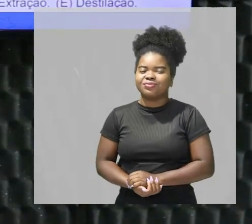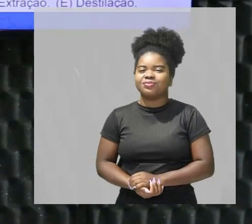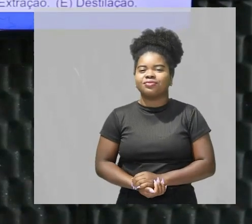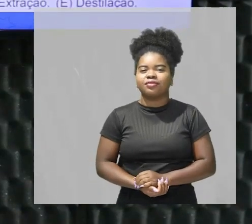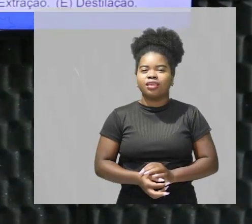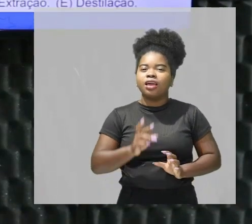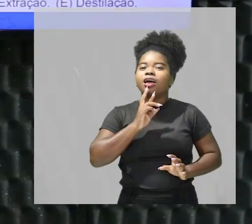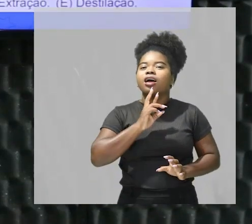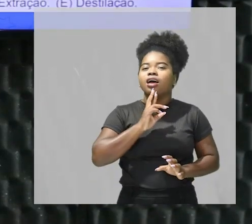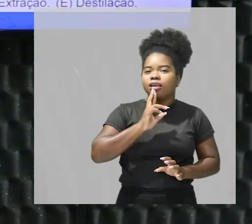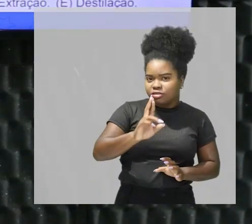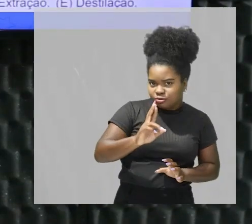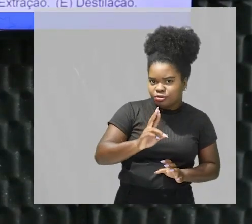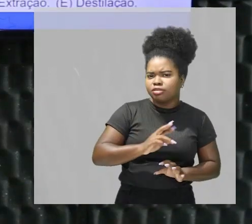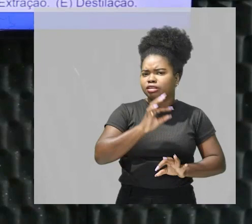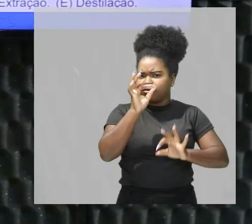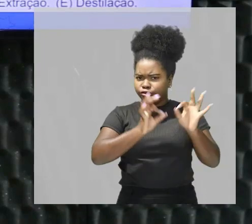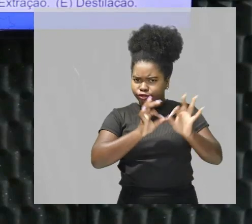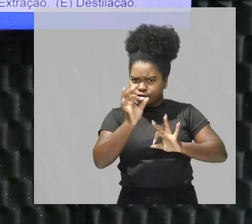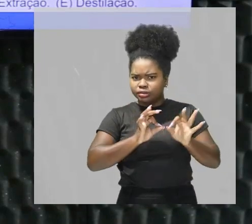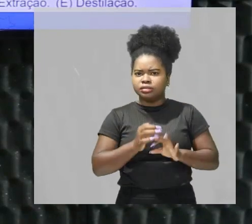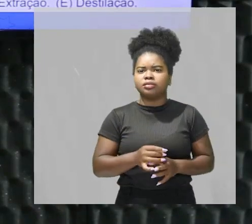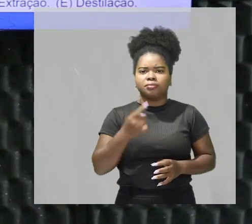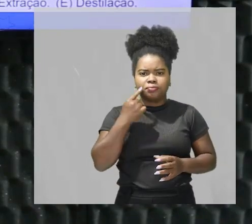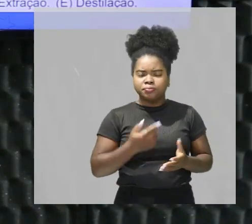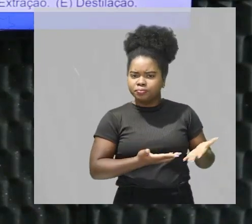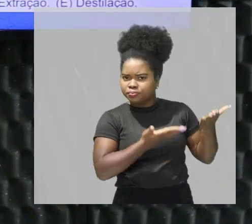de bola, turminha? Então, olha só.